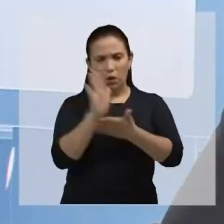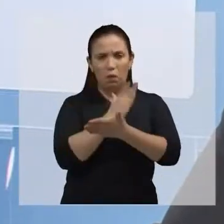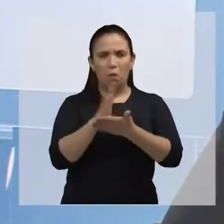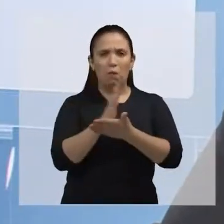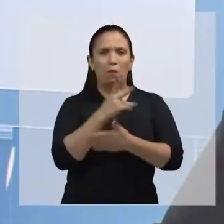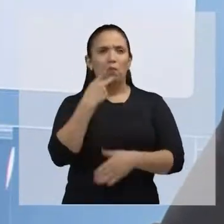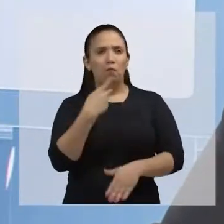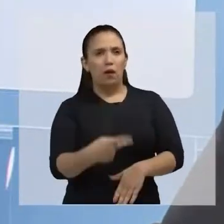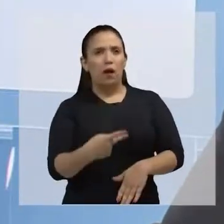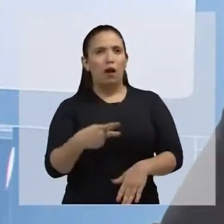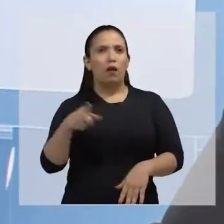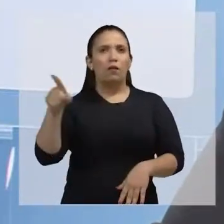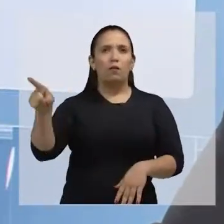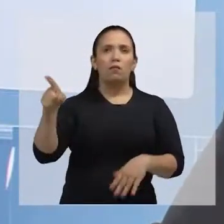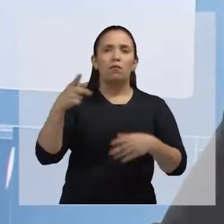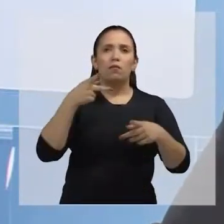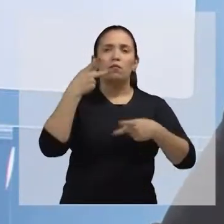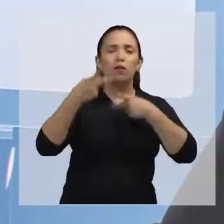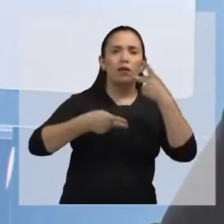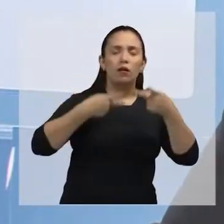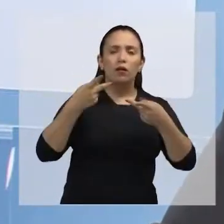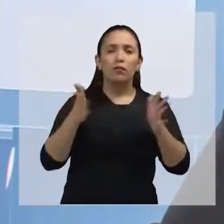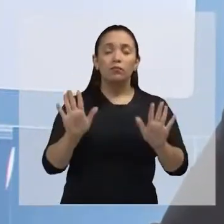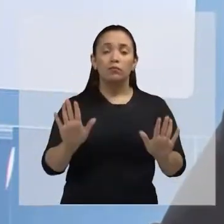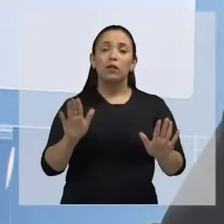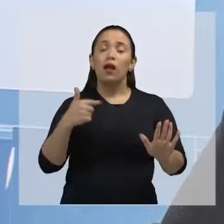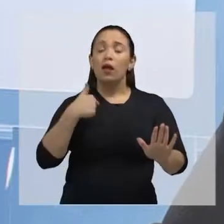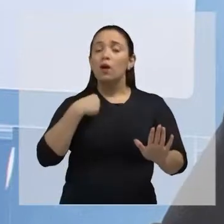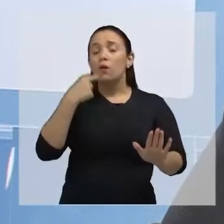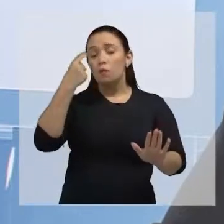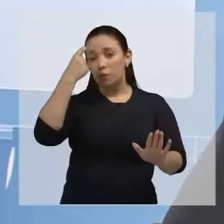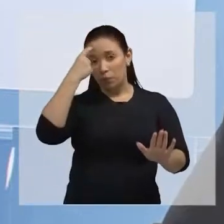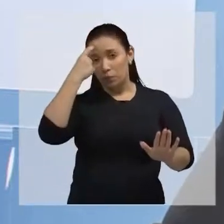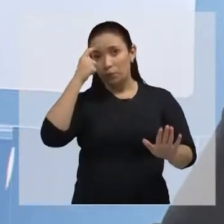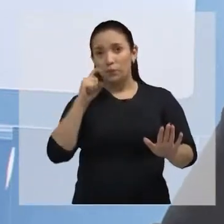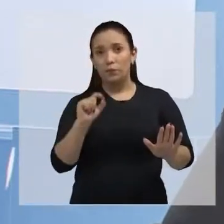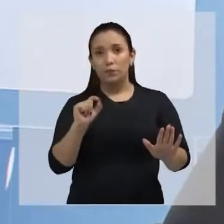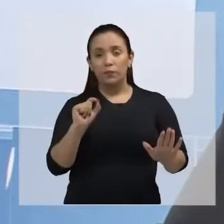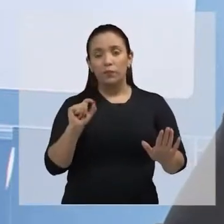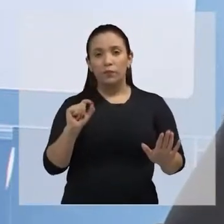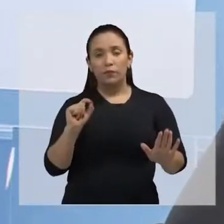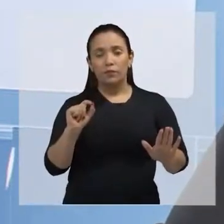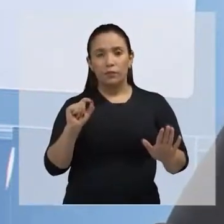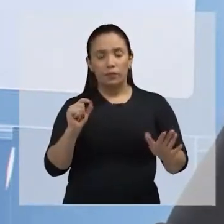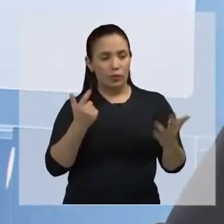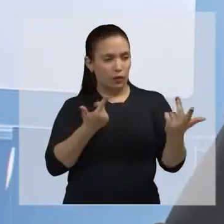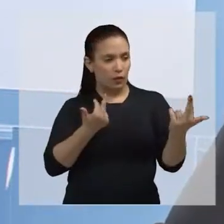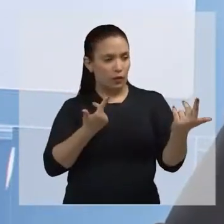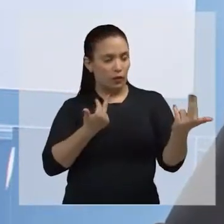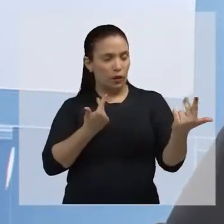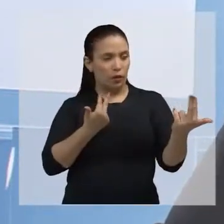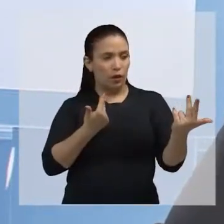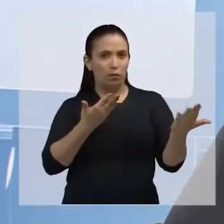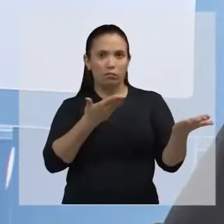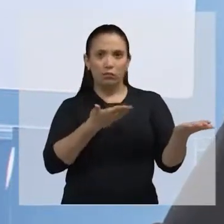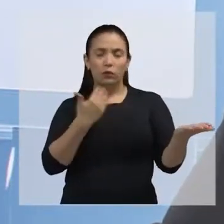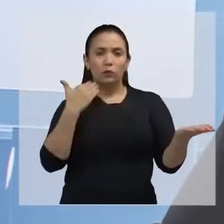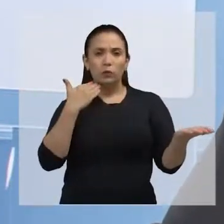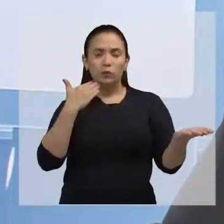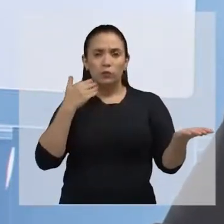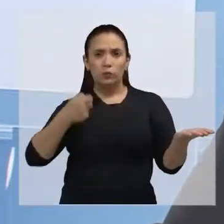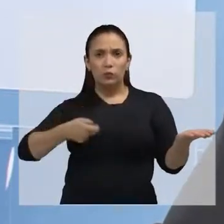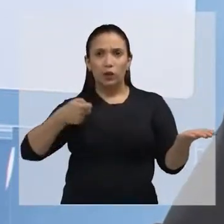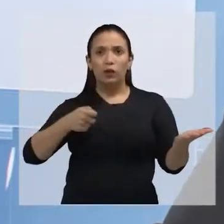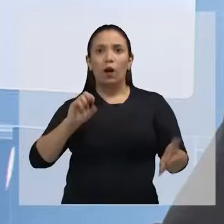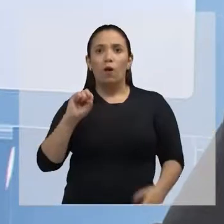fulano fala daquilo, não sabe de nada. Se eu não sei, se eu não sei de nada, mas eu estou pensando igual a um juiz,